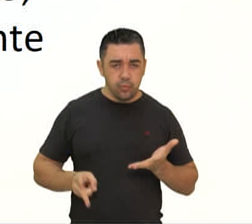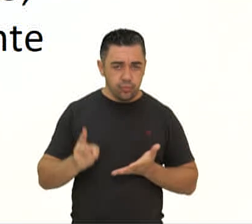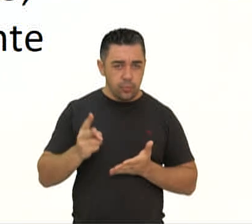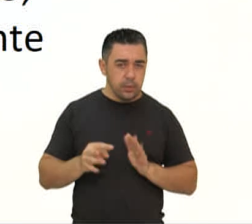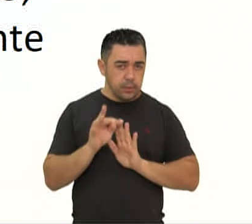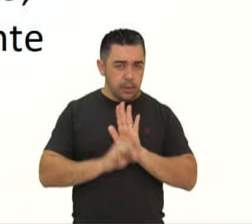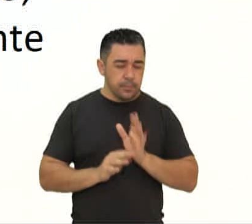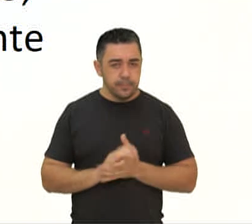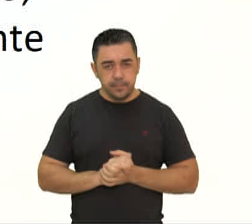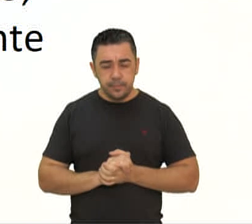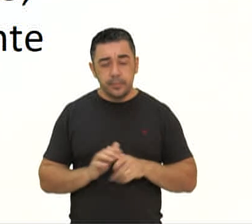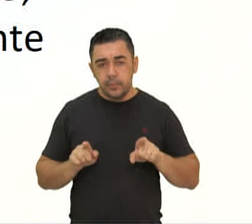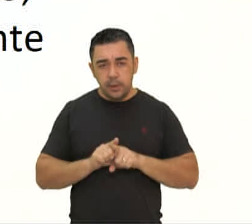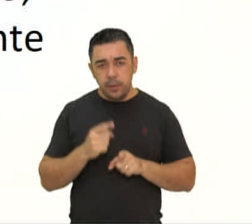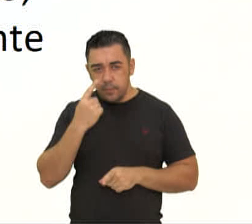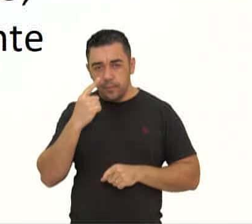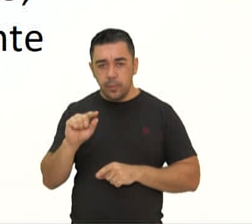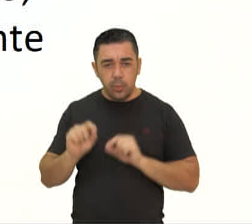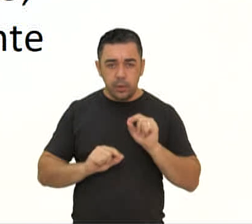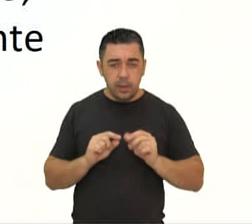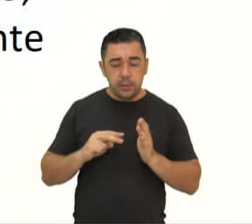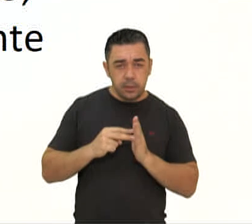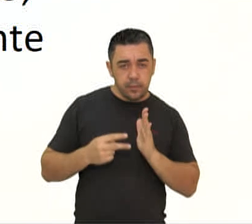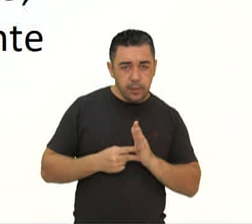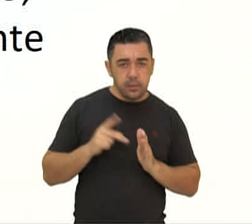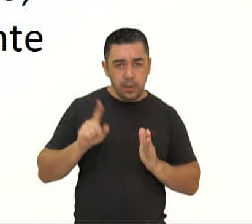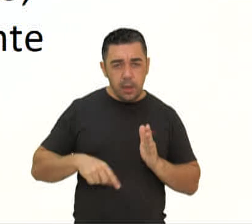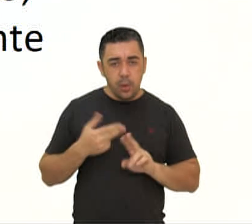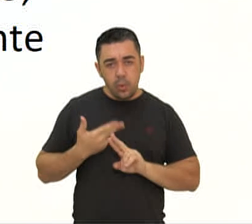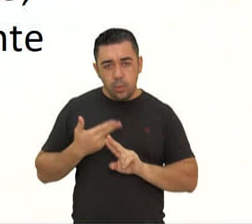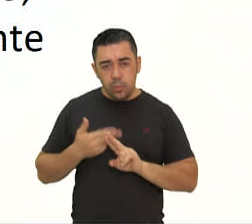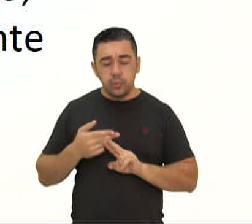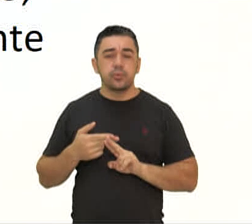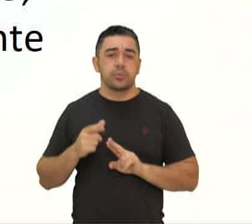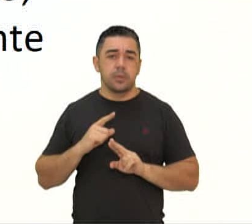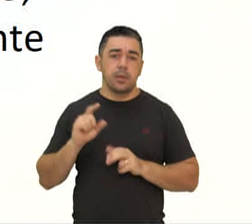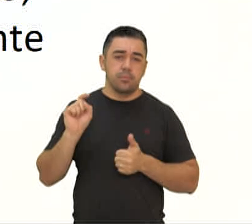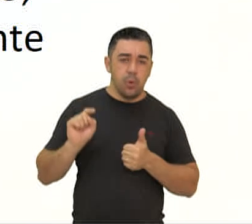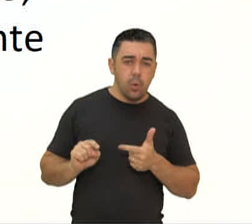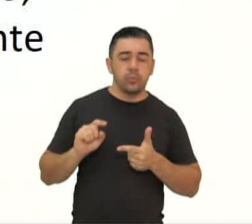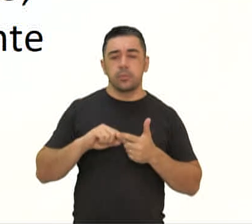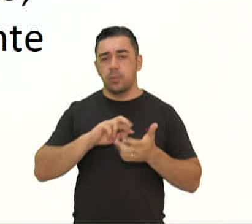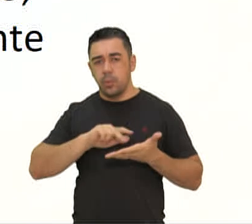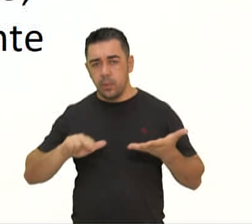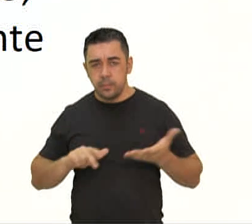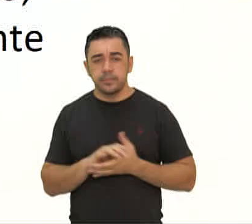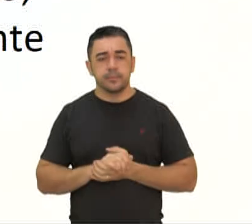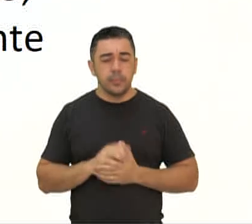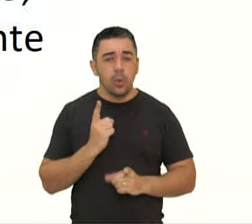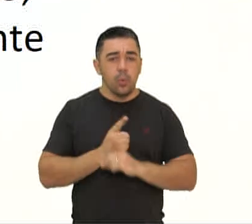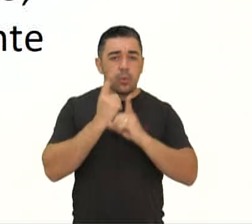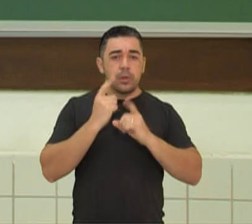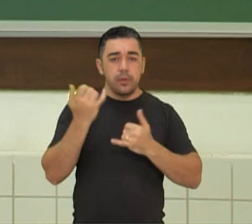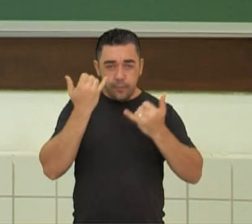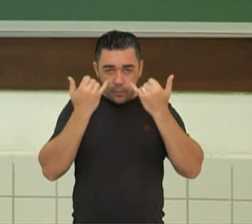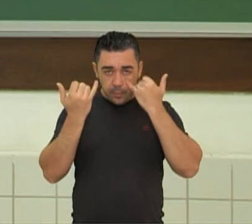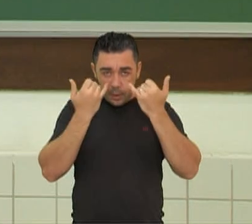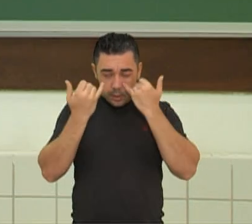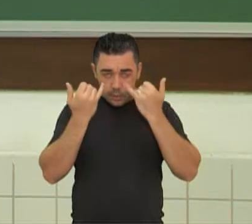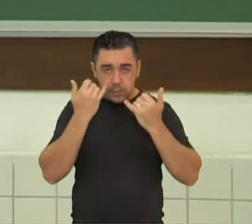texto. Reconhecemos o efeito do sentido decorrente do uso da pontuação, localizamos